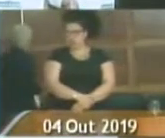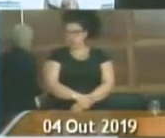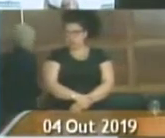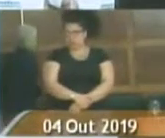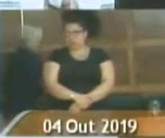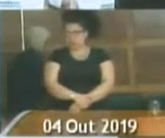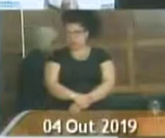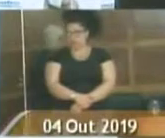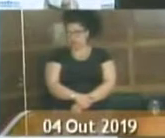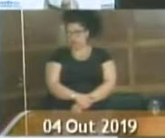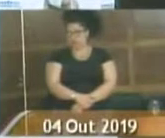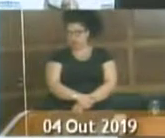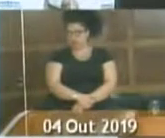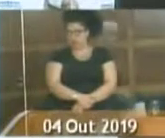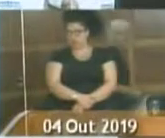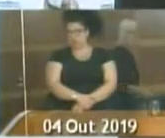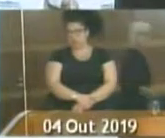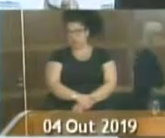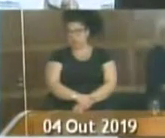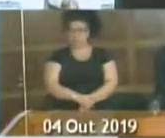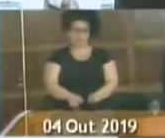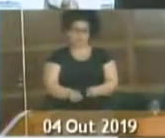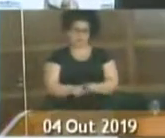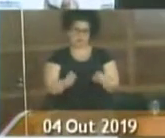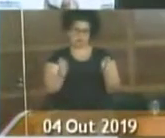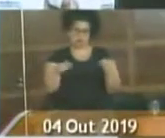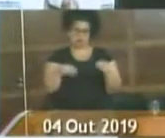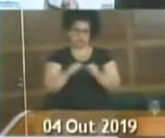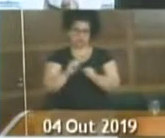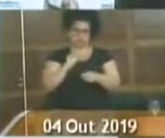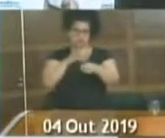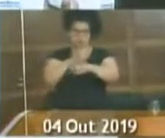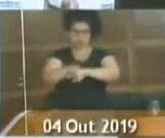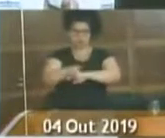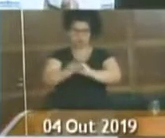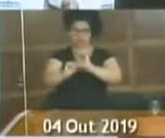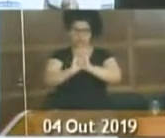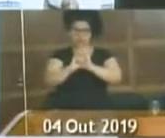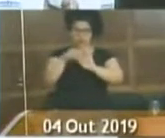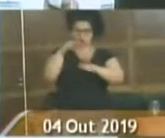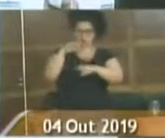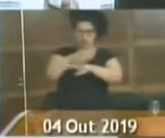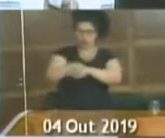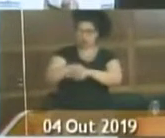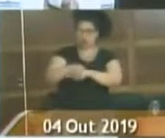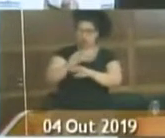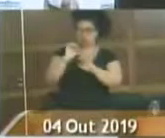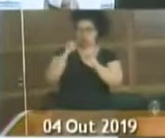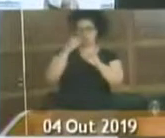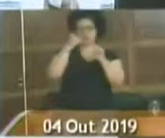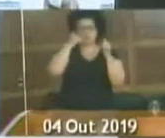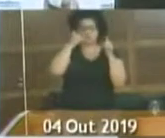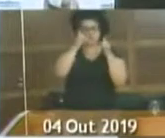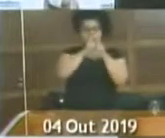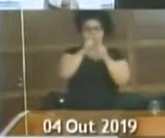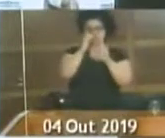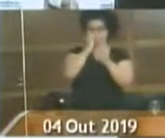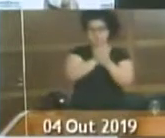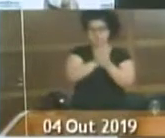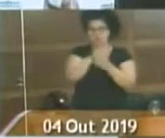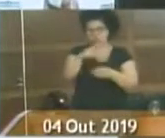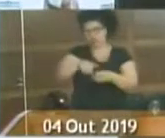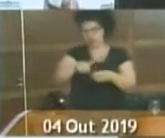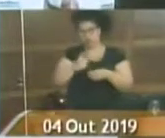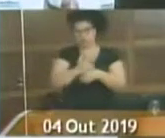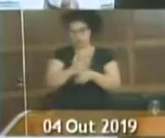É, também pode ser feito diretamente no Instituto ou através do Disque Denúncia do município, tá